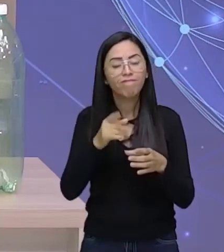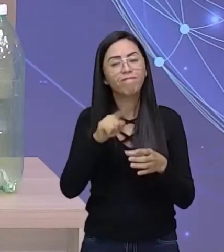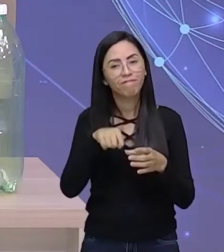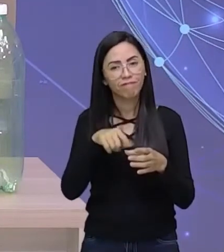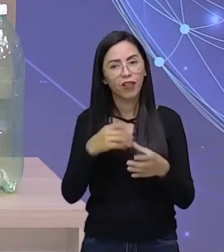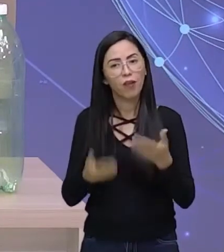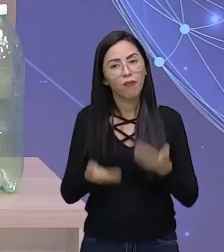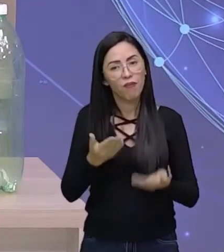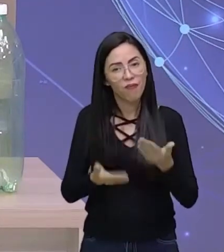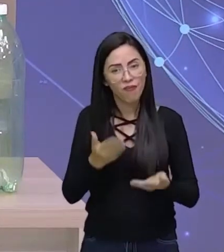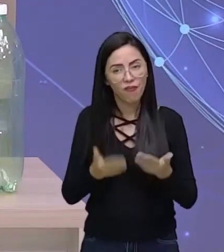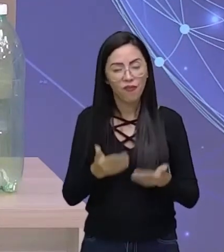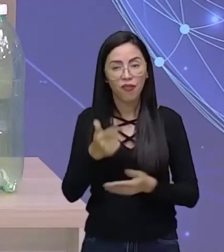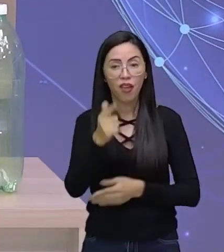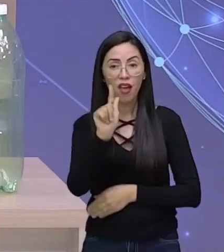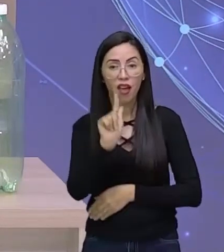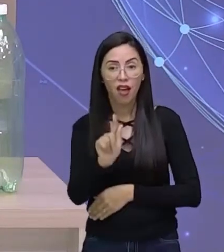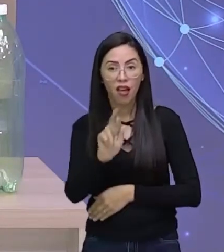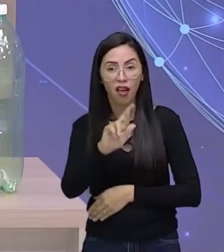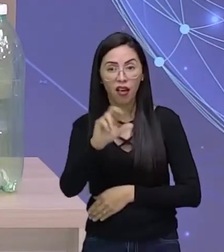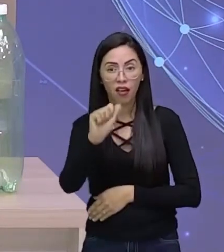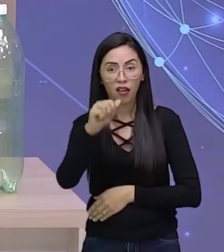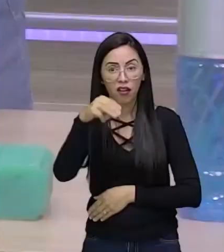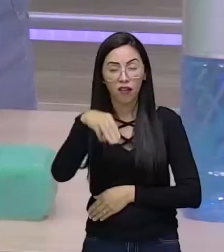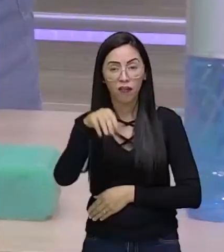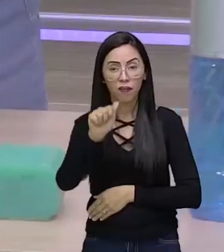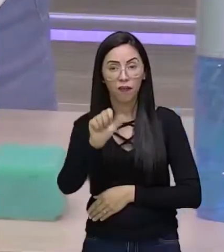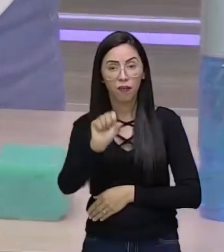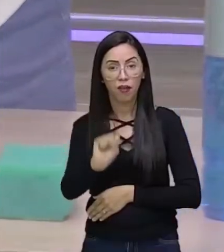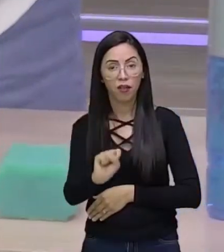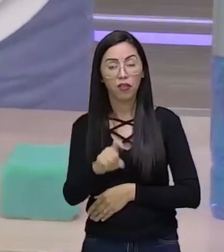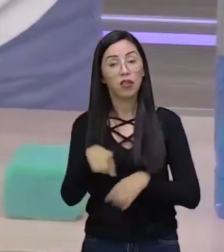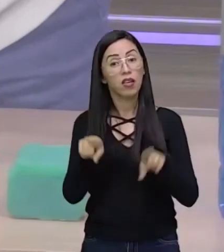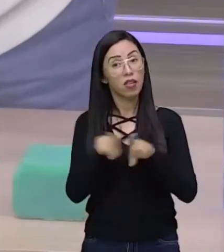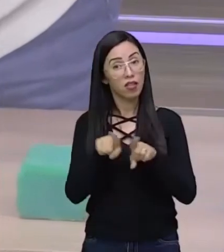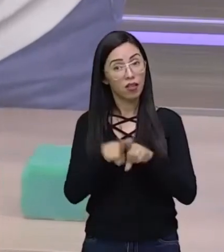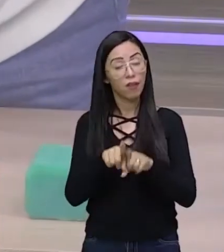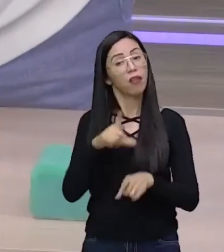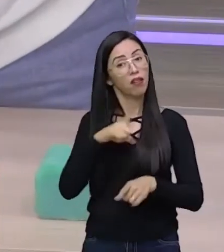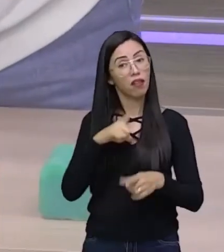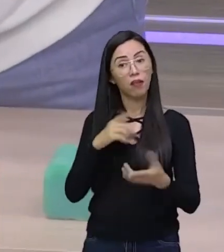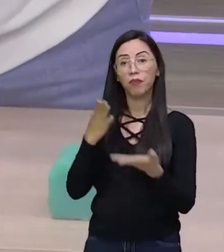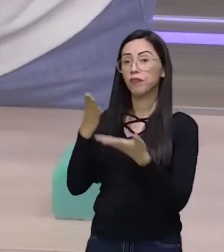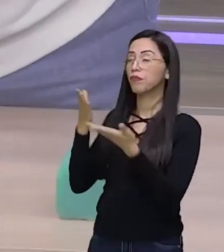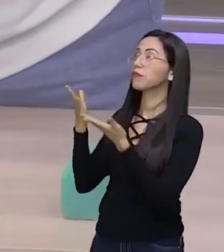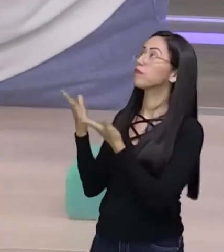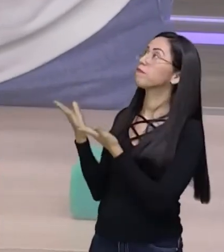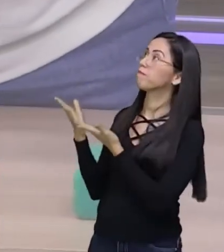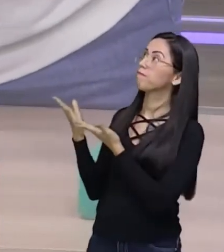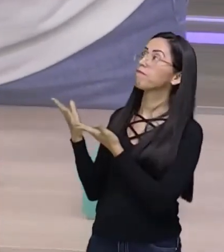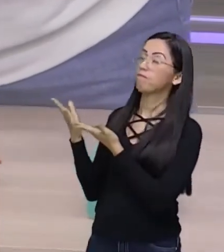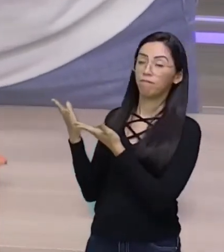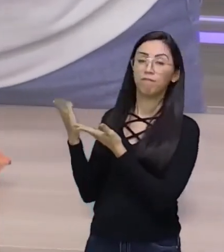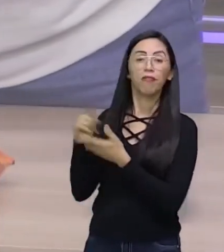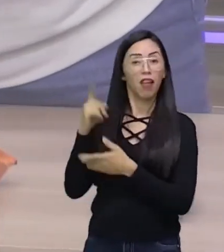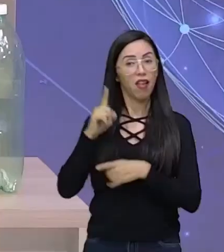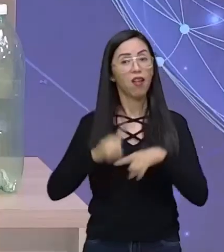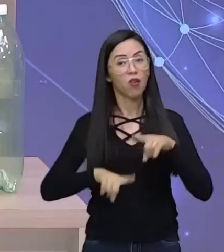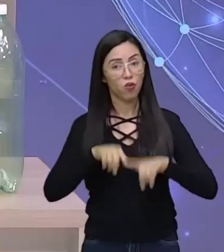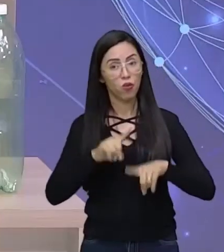Olha aqui, nós temos de massa, nós temos o quê? O café, o cafezinho gostoso. Para se fazer o cafezinho gostoso,